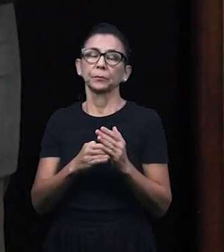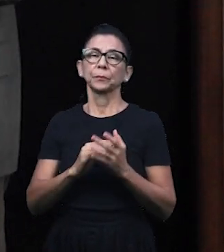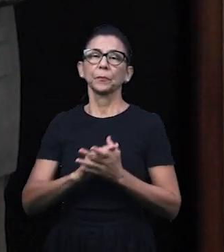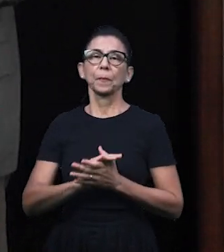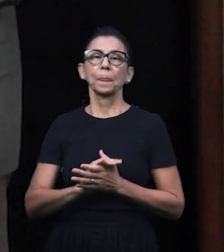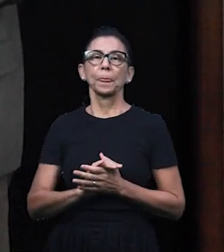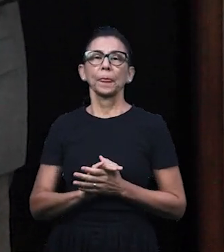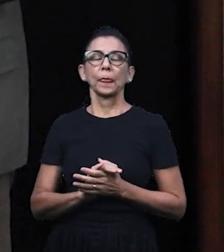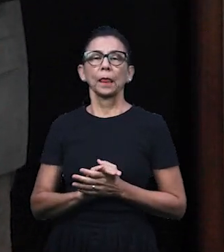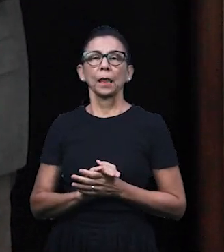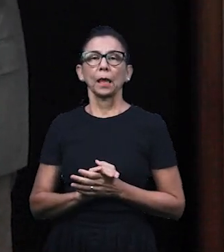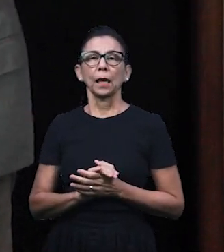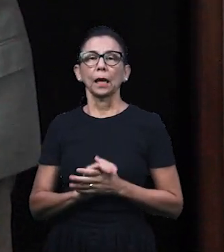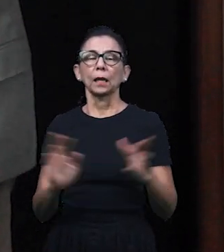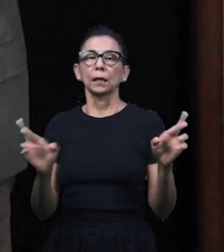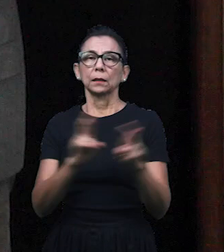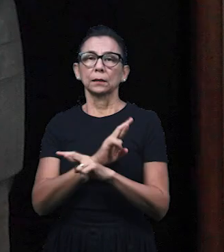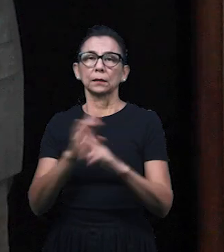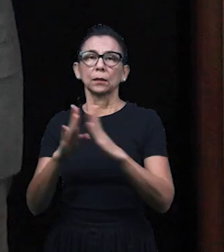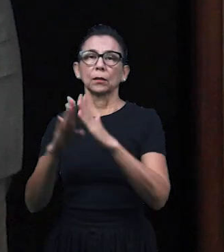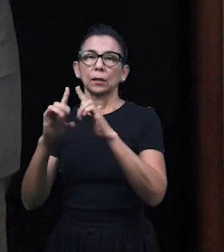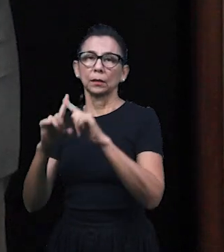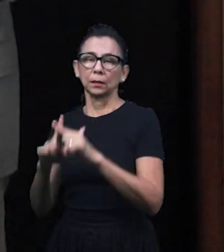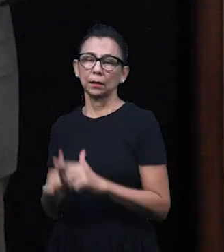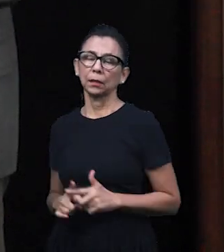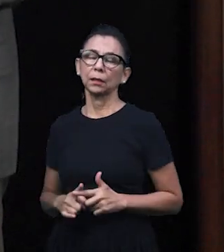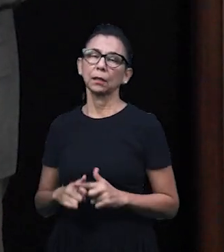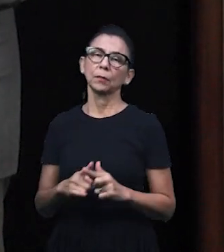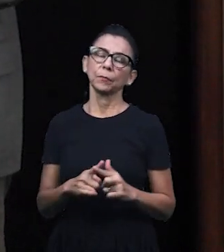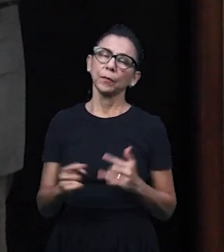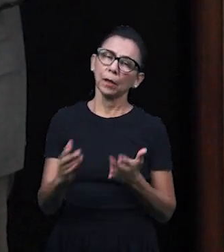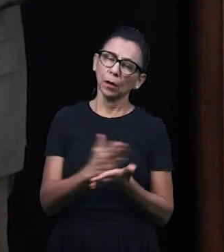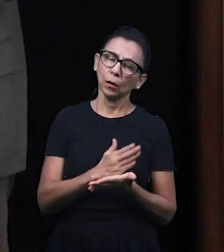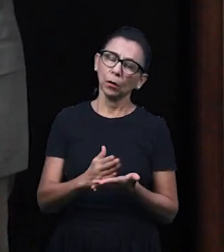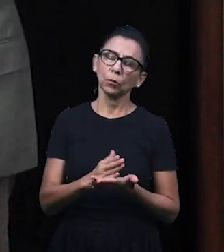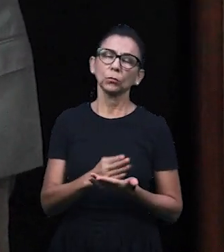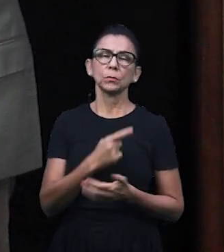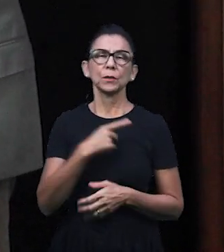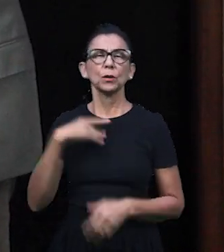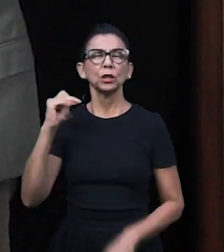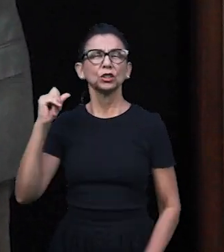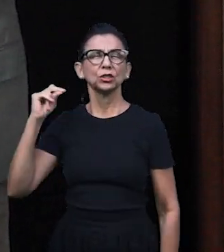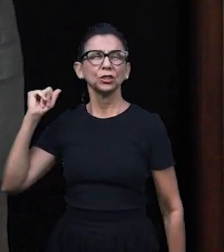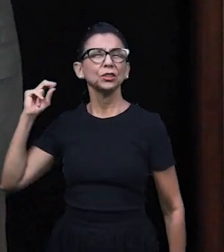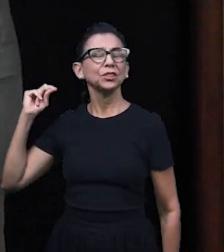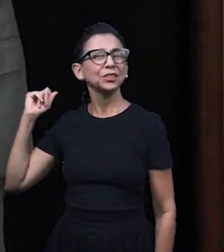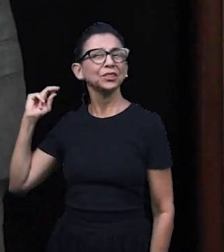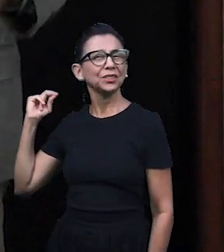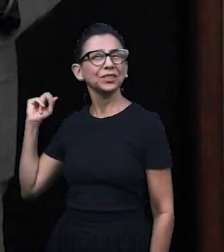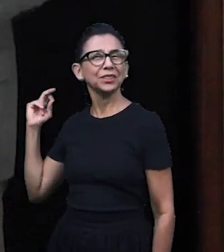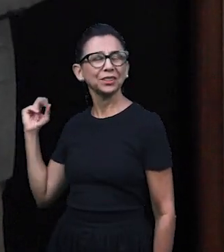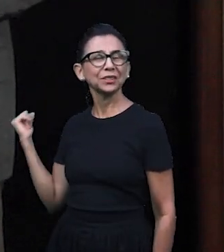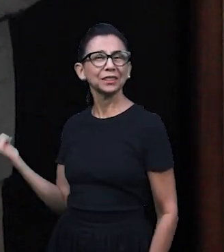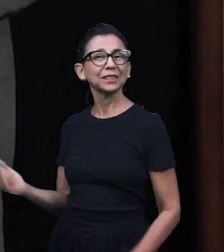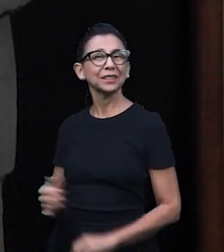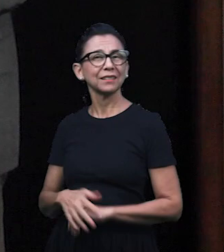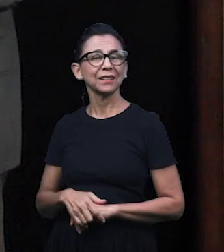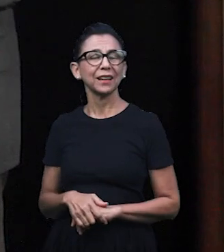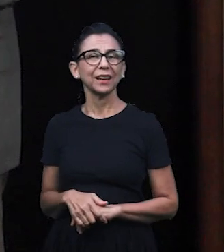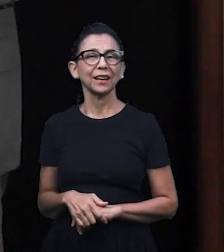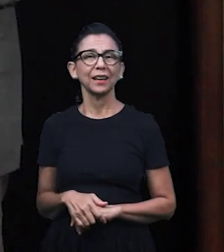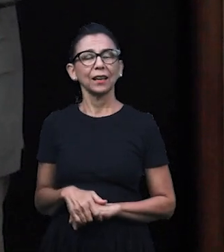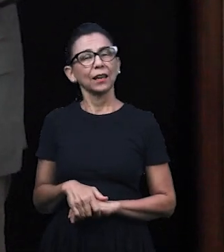Senhor pelos seus servos, alguns já têm recebido esta bênção, têm recebido esta homenagem, esse reconhecimento da